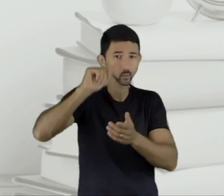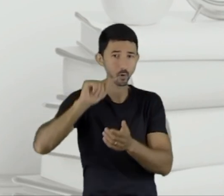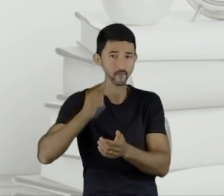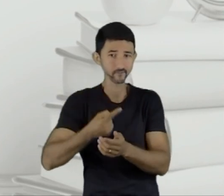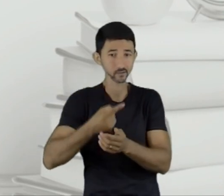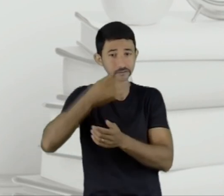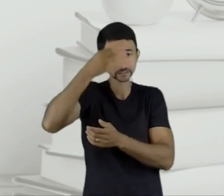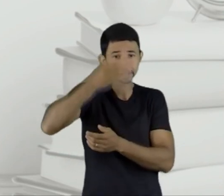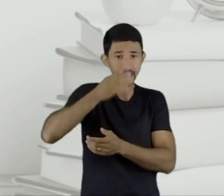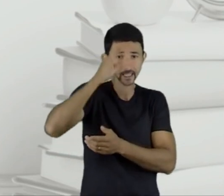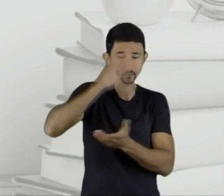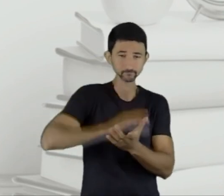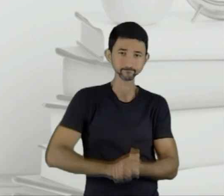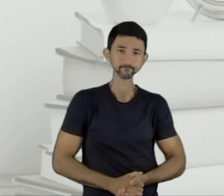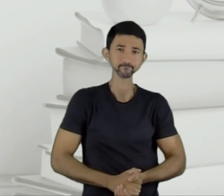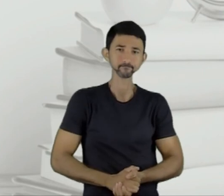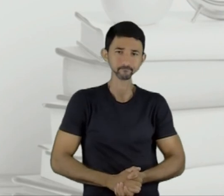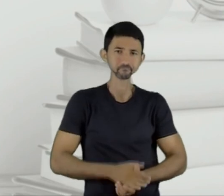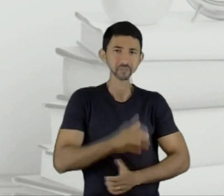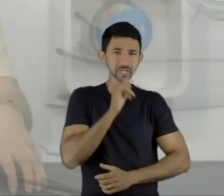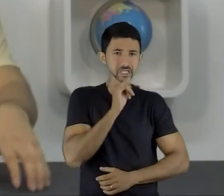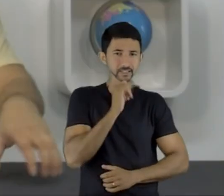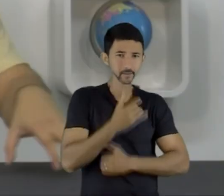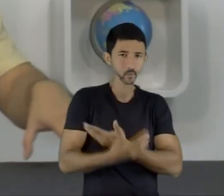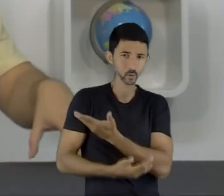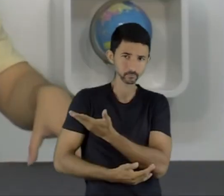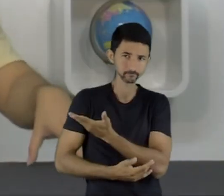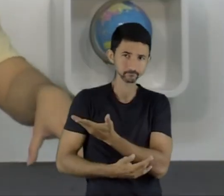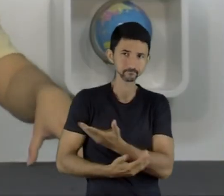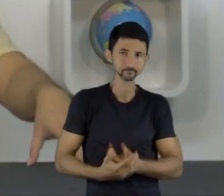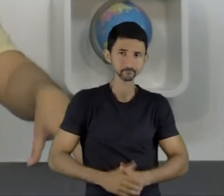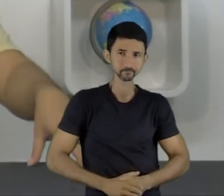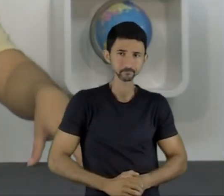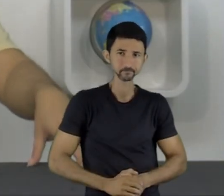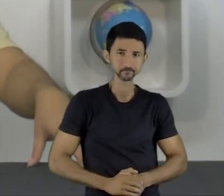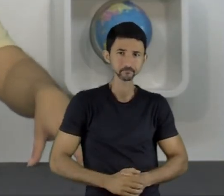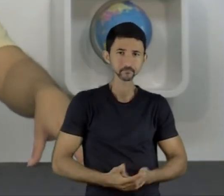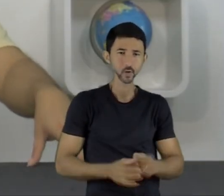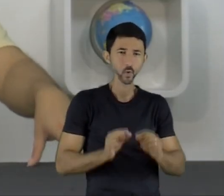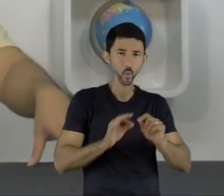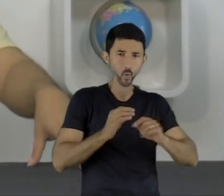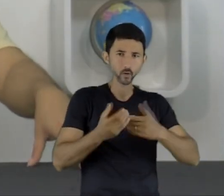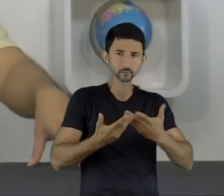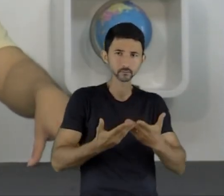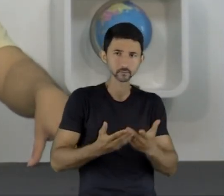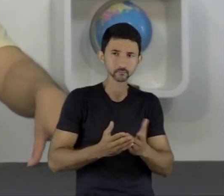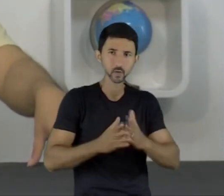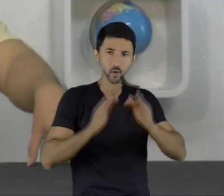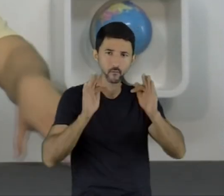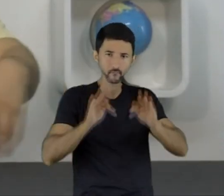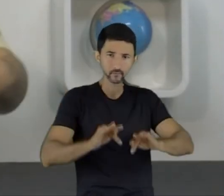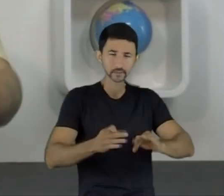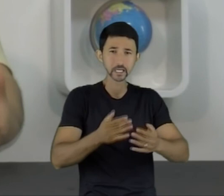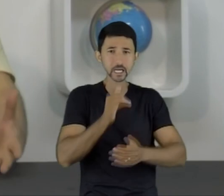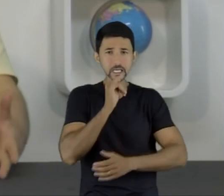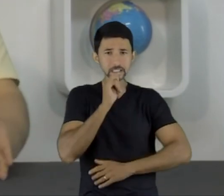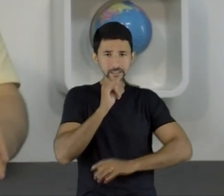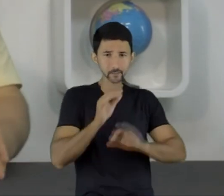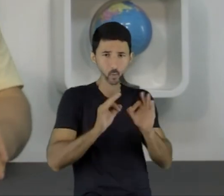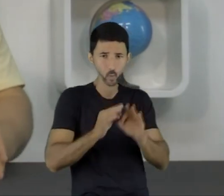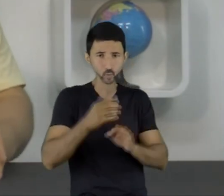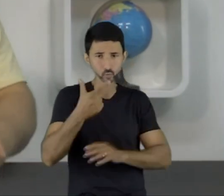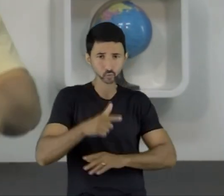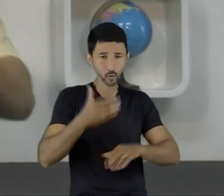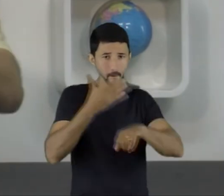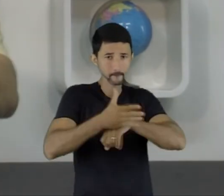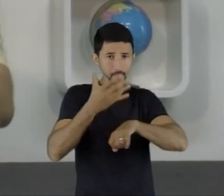demais. Então, esse exemplo, com esse aporte teórico aí, vamos finalizar com um exemplo como a gente costuma fazer